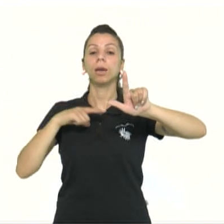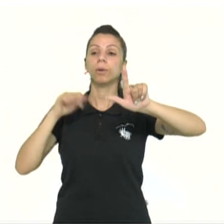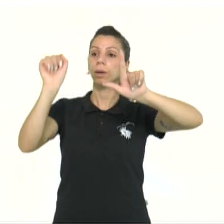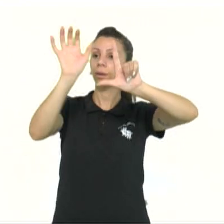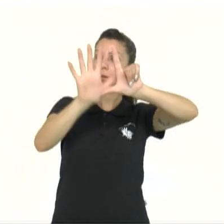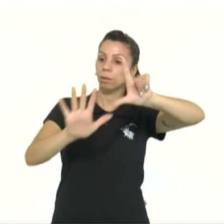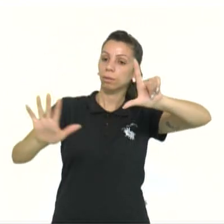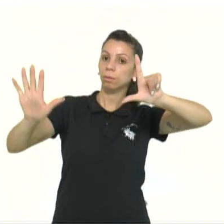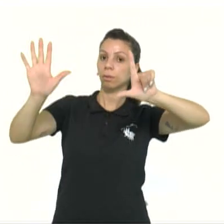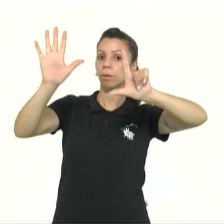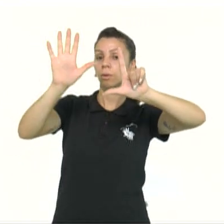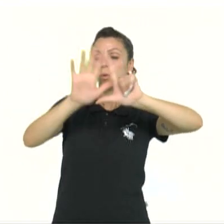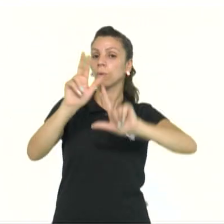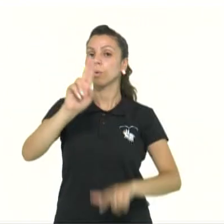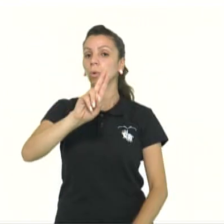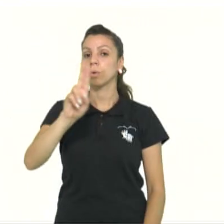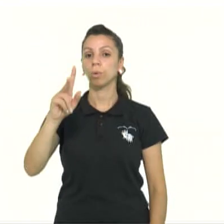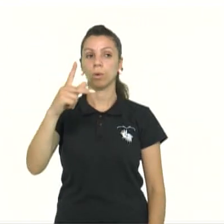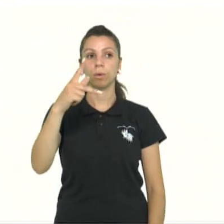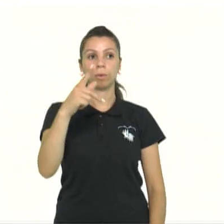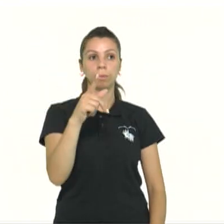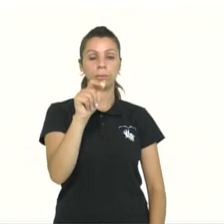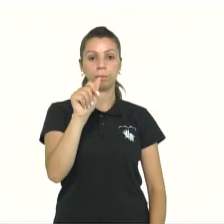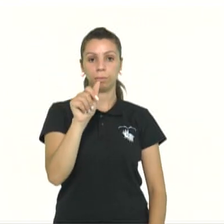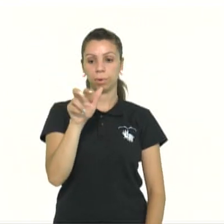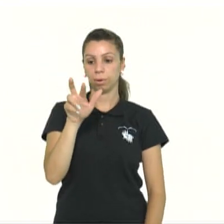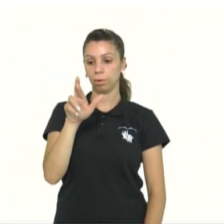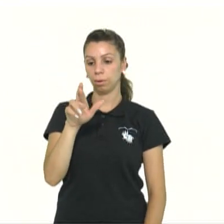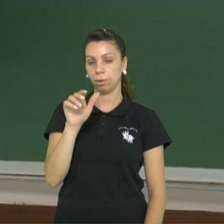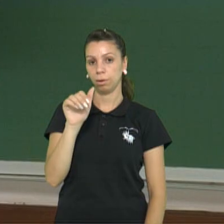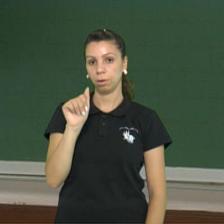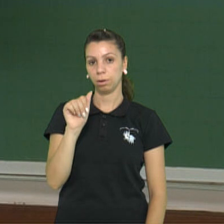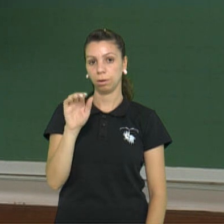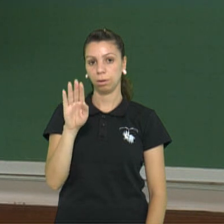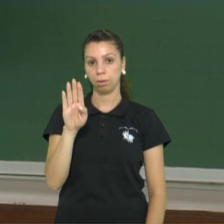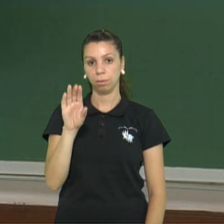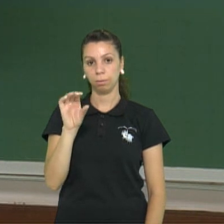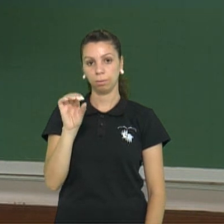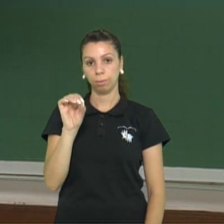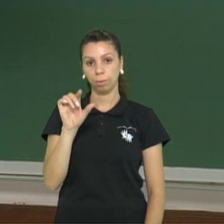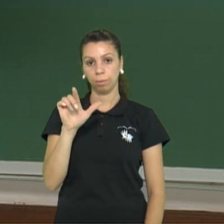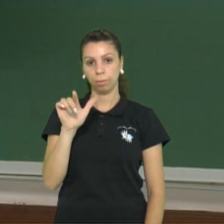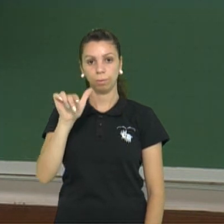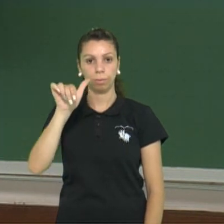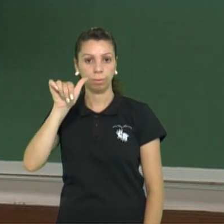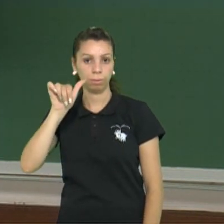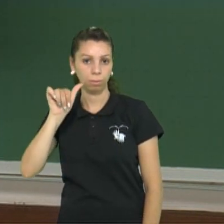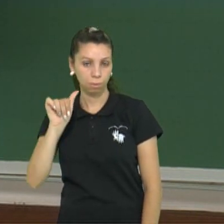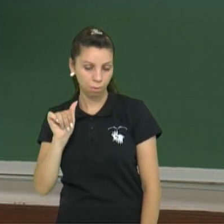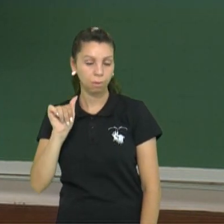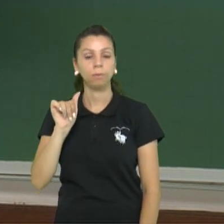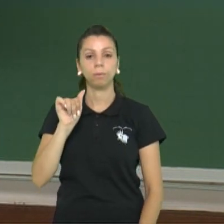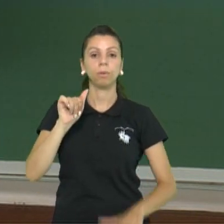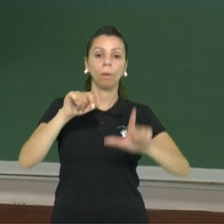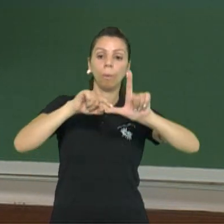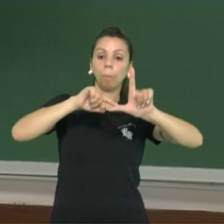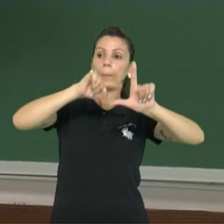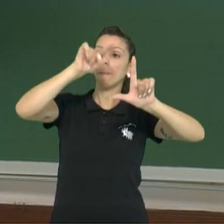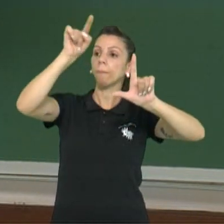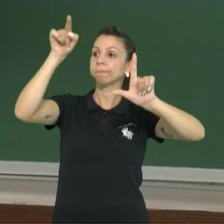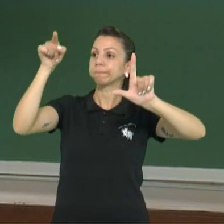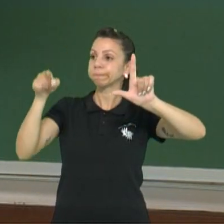cartesiano, chamado de parábola. Então, quando eu represento uma função quadrática no plano cartesiano, eu tenho um gráfico